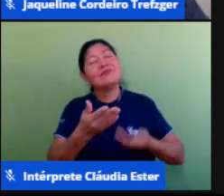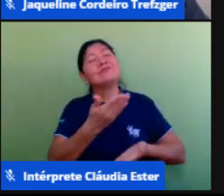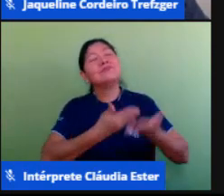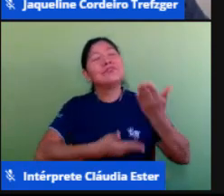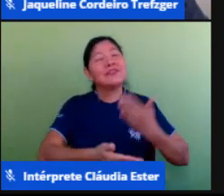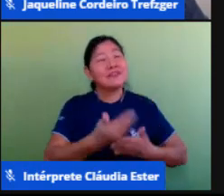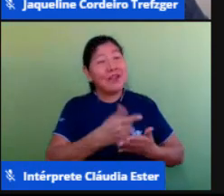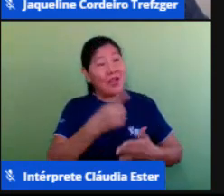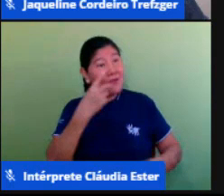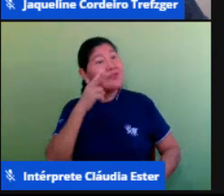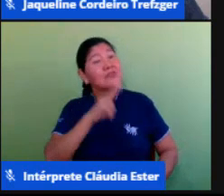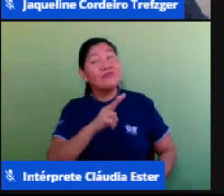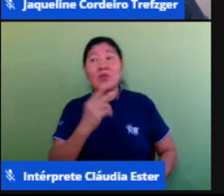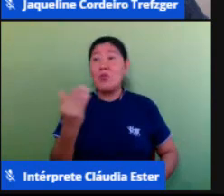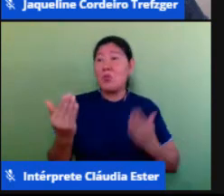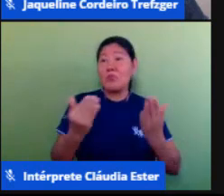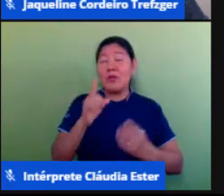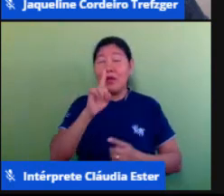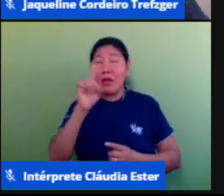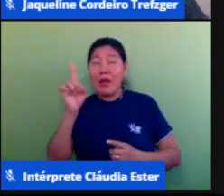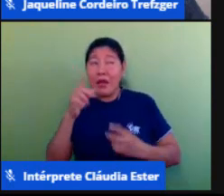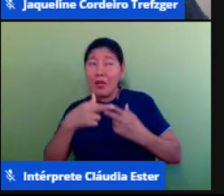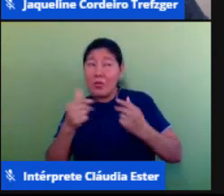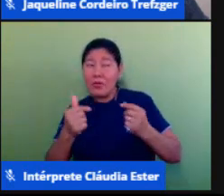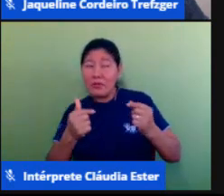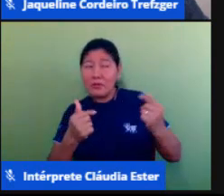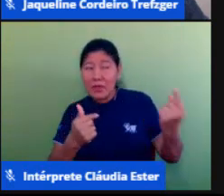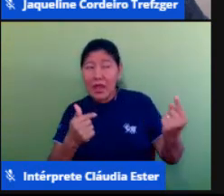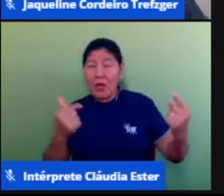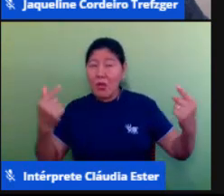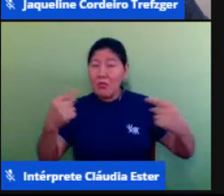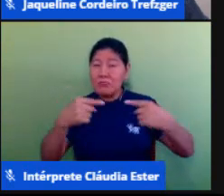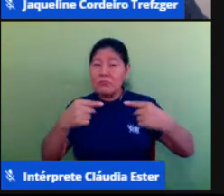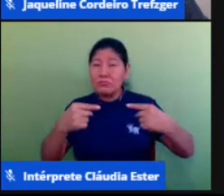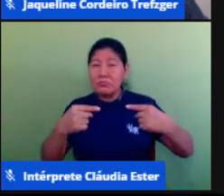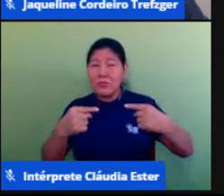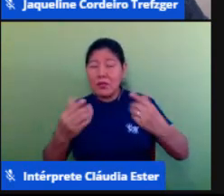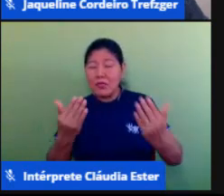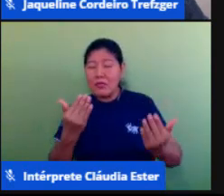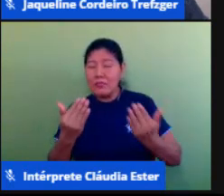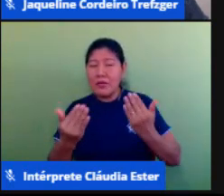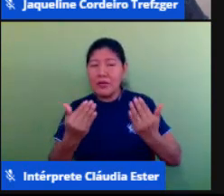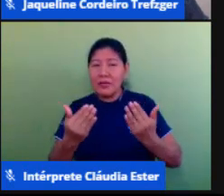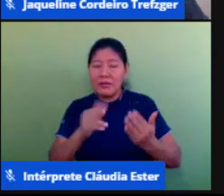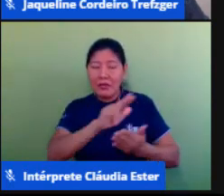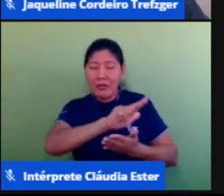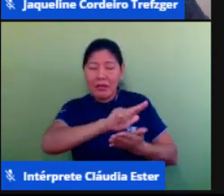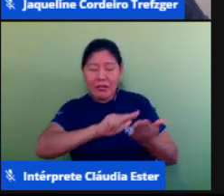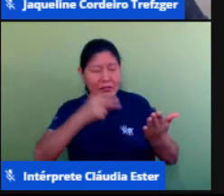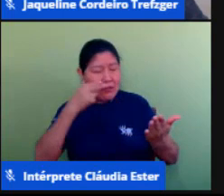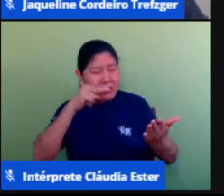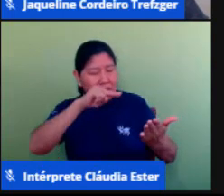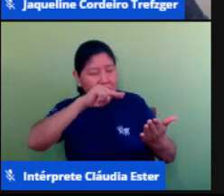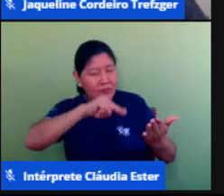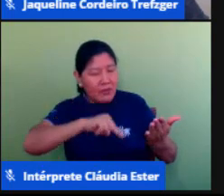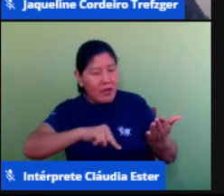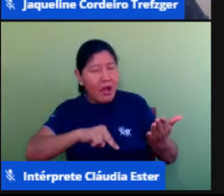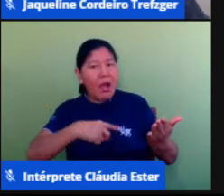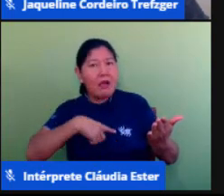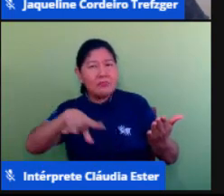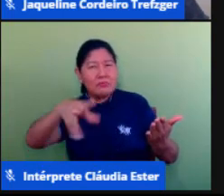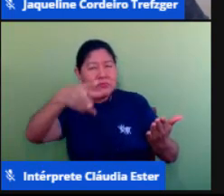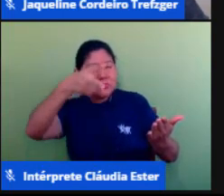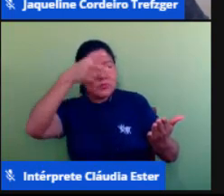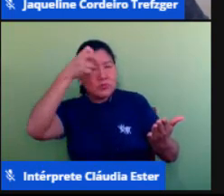parece com tal coisa? Então, para ele ver que através da leitura ele pode estar tirando sempre lições para a